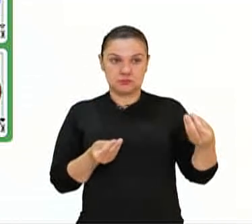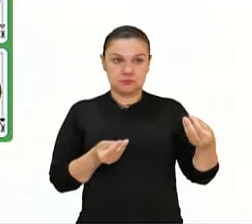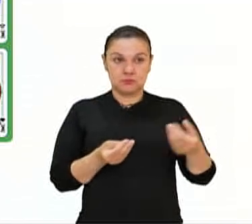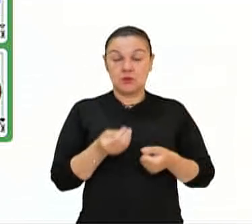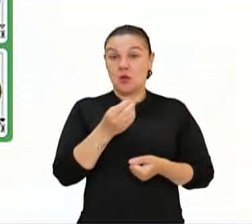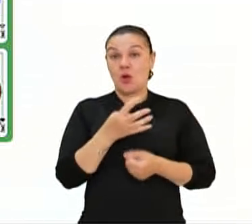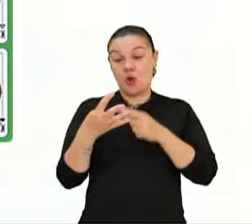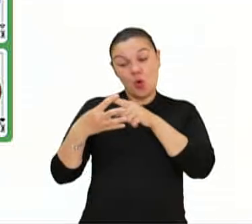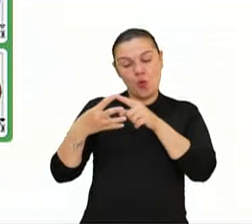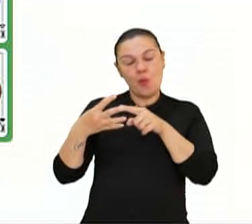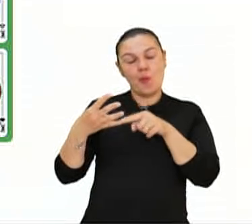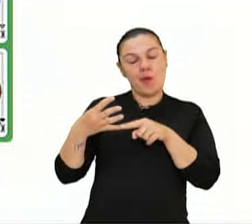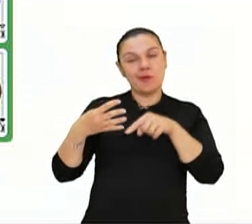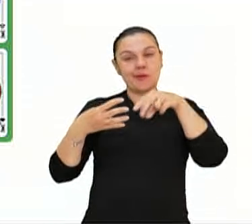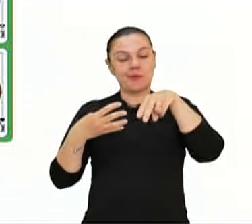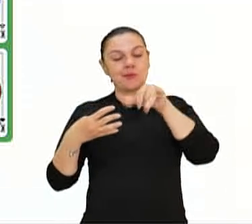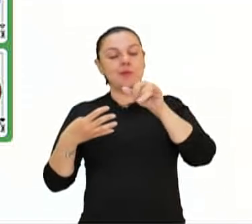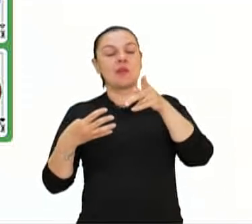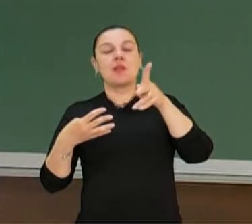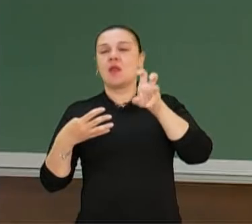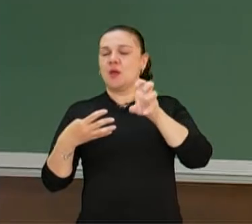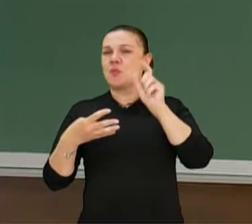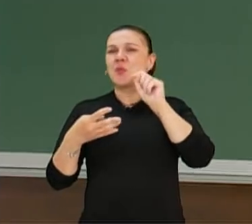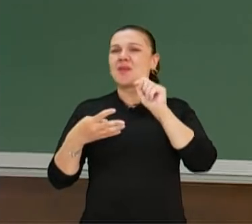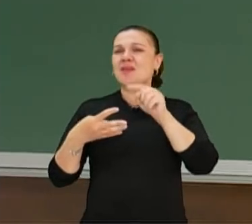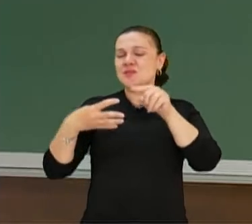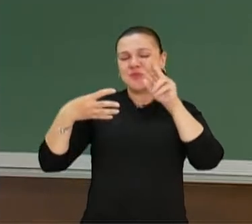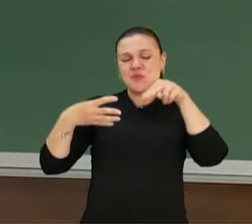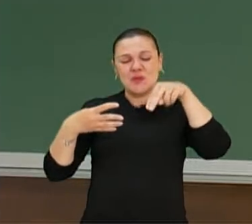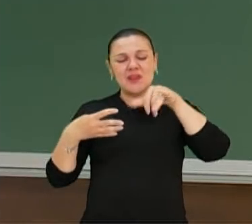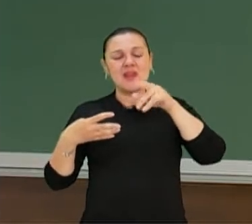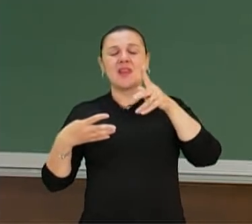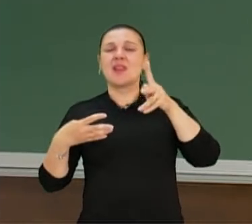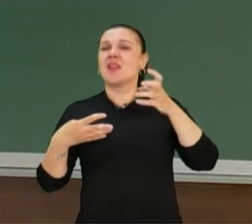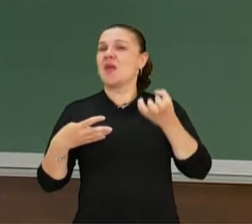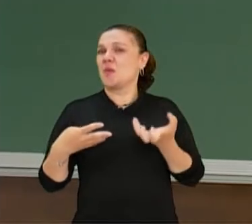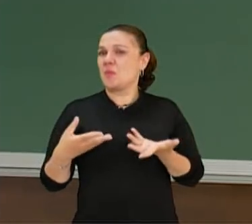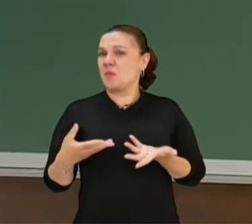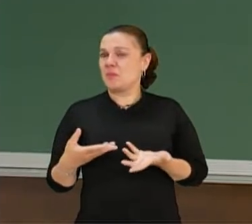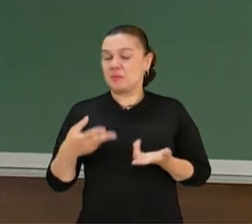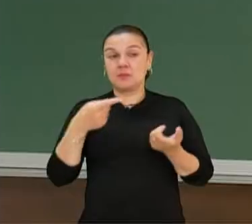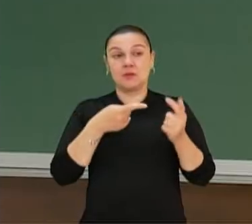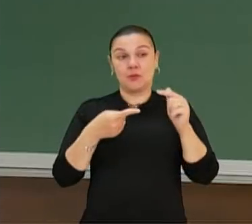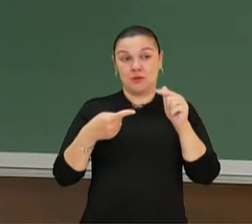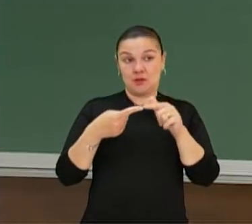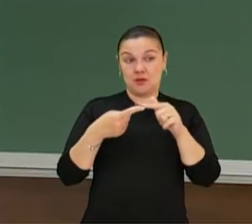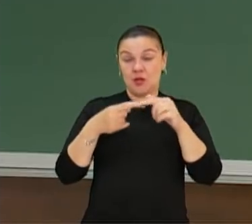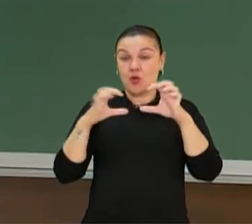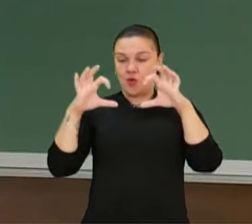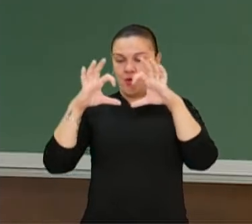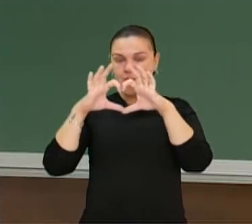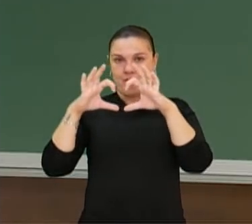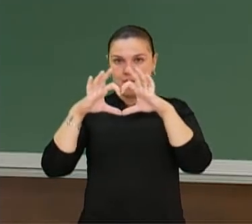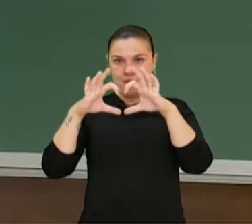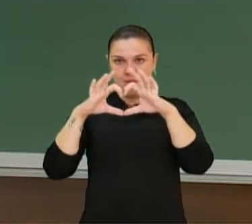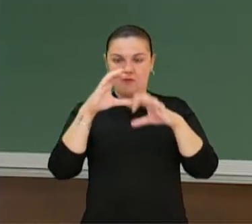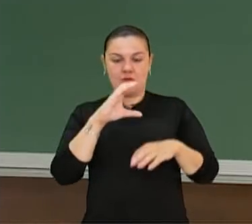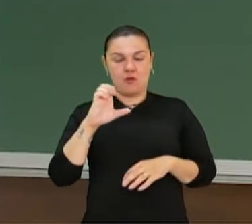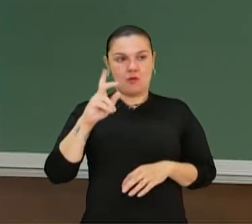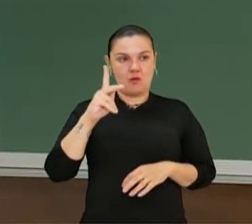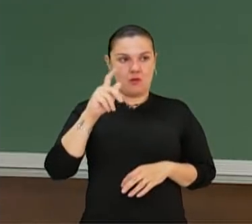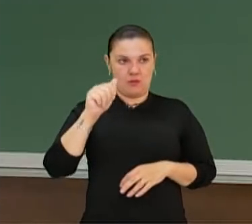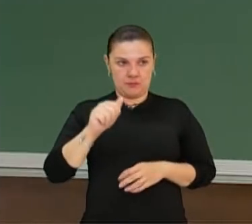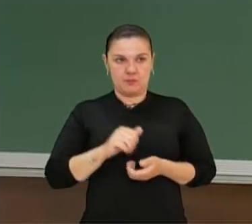de 4 naipes. O que é esse naipe do baralho? Então, eu tenho a copas, que parece um coraçãozinho